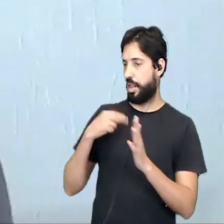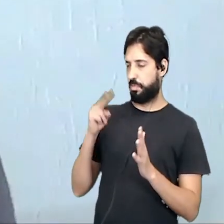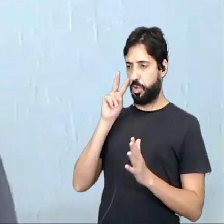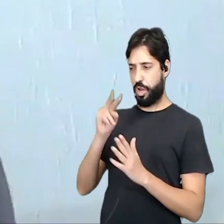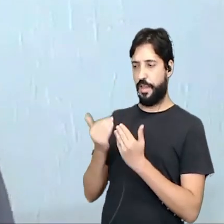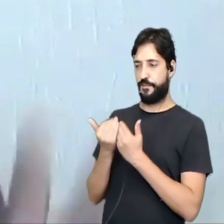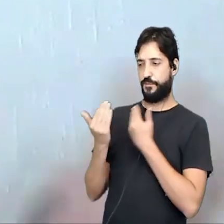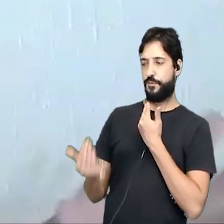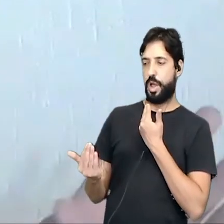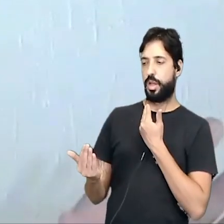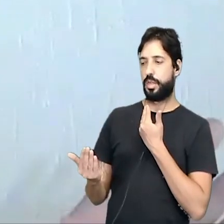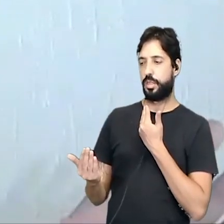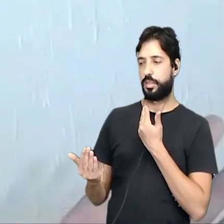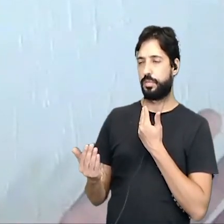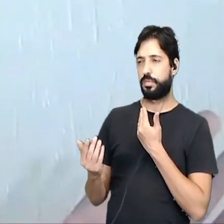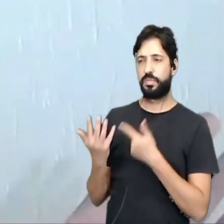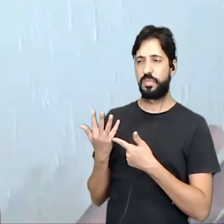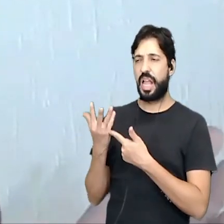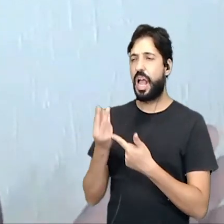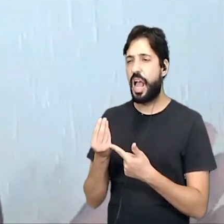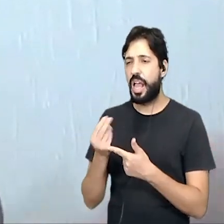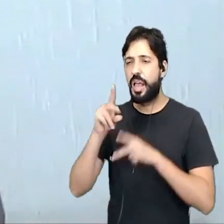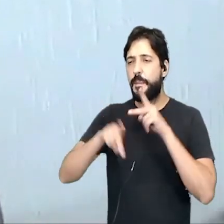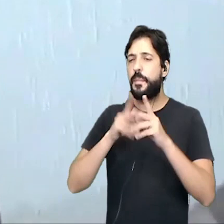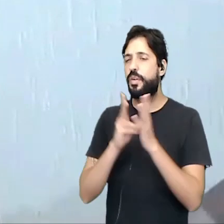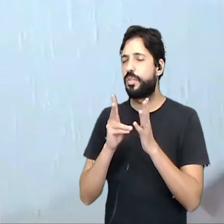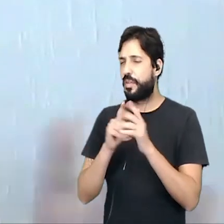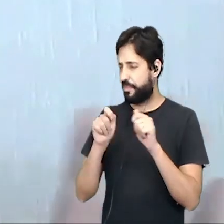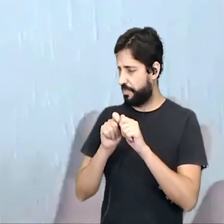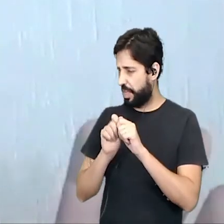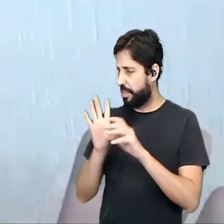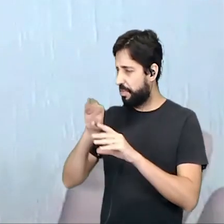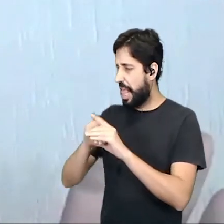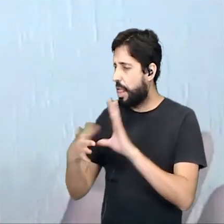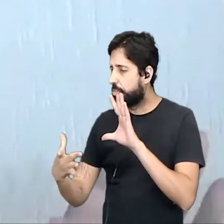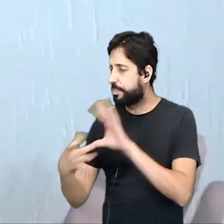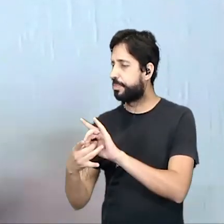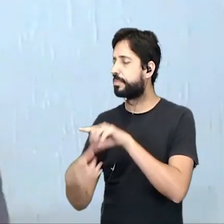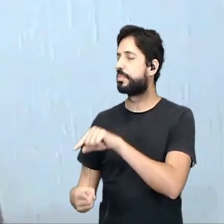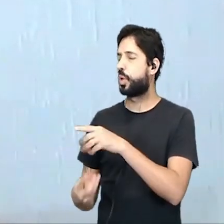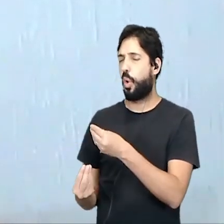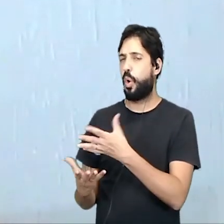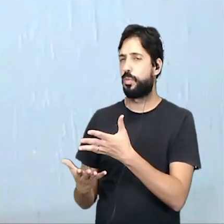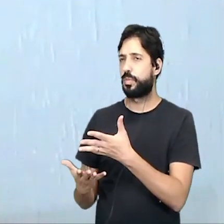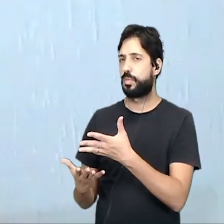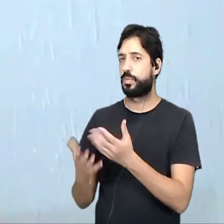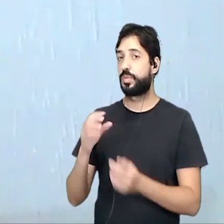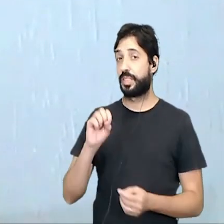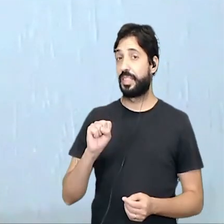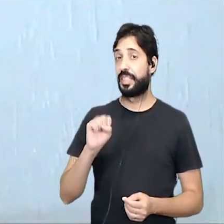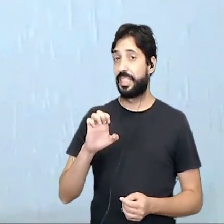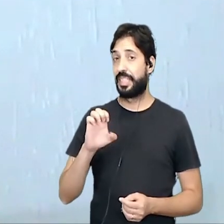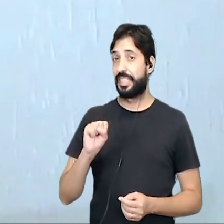teatro, a gente olhou ele de fora e pensamos que arte que os povos indígenas fazem que comunica com isso.